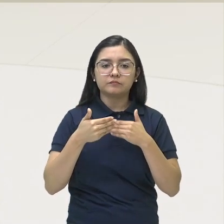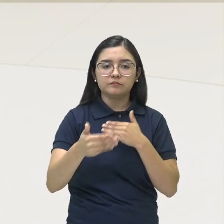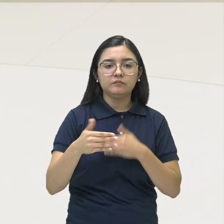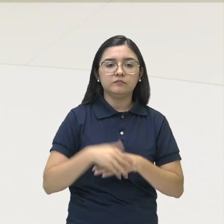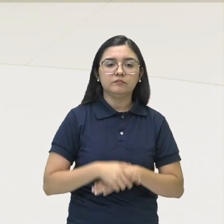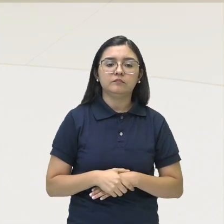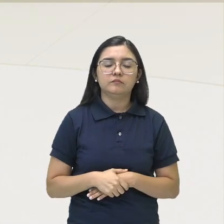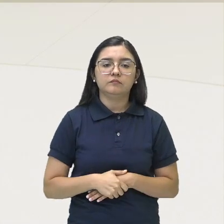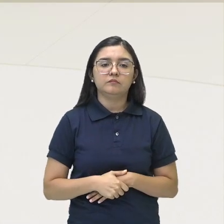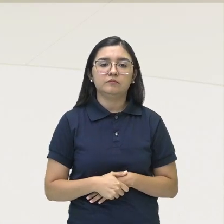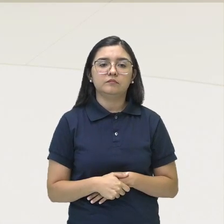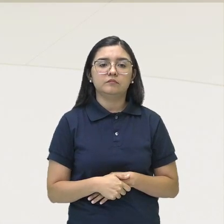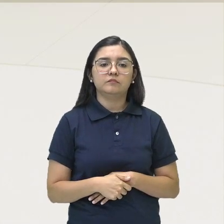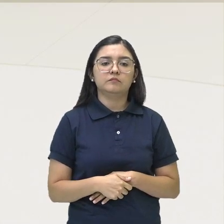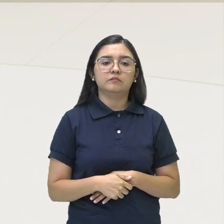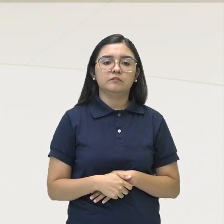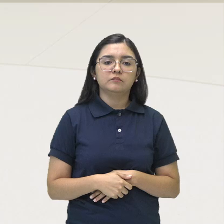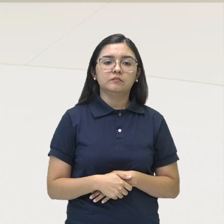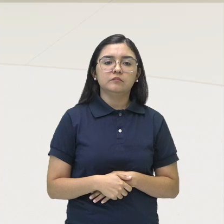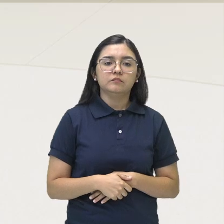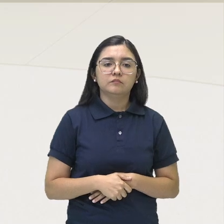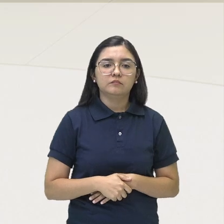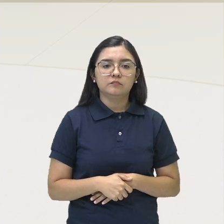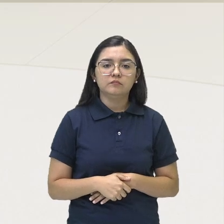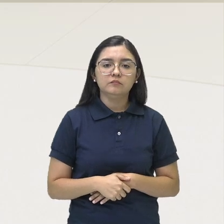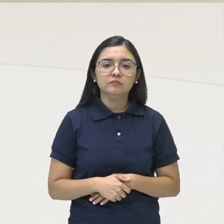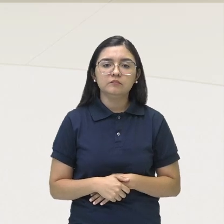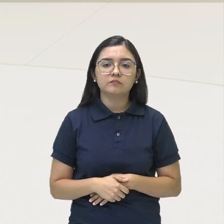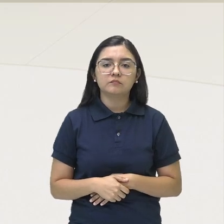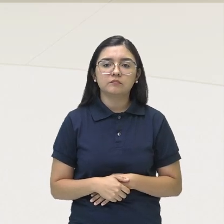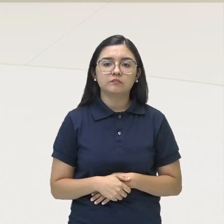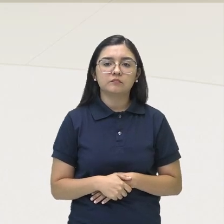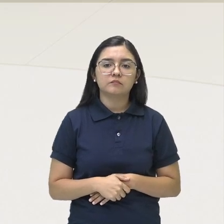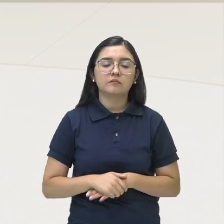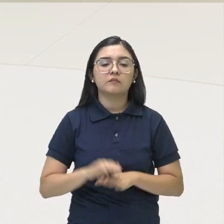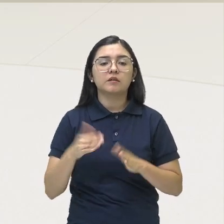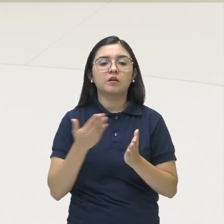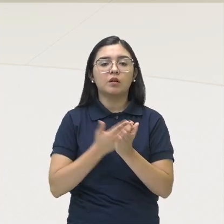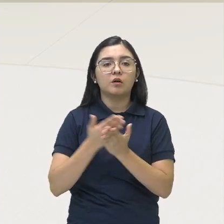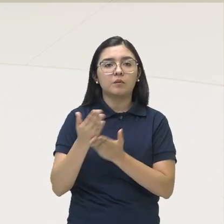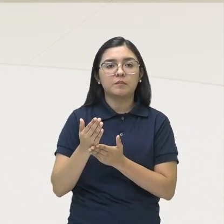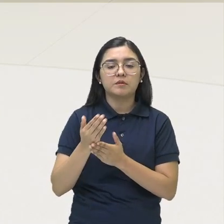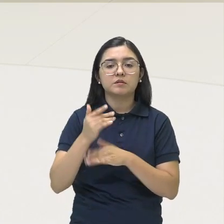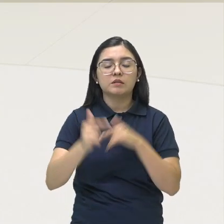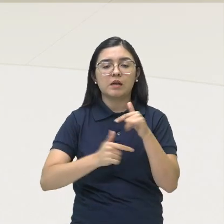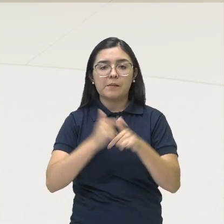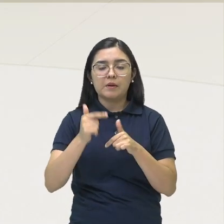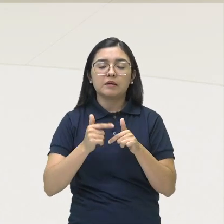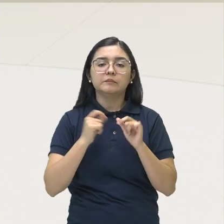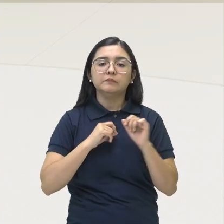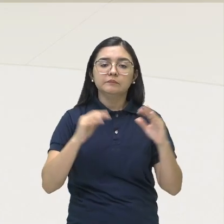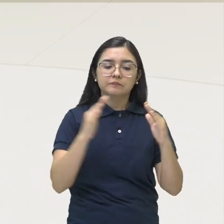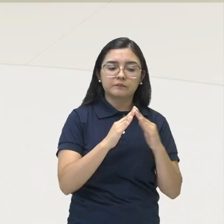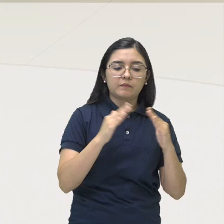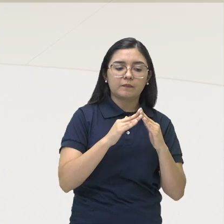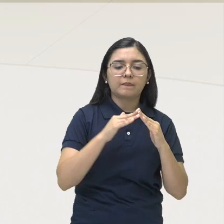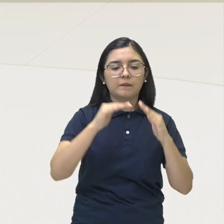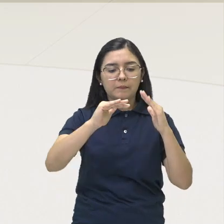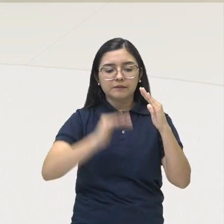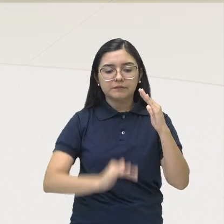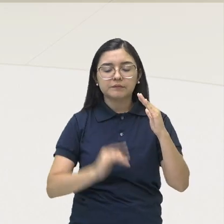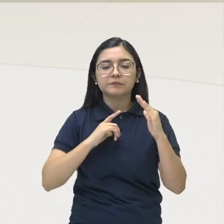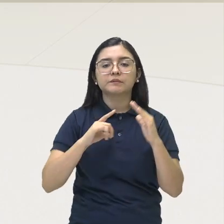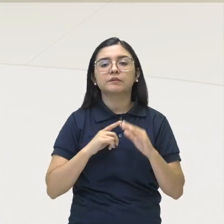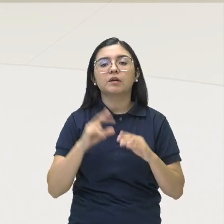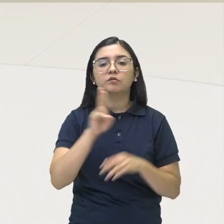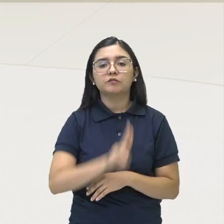falando mais aí da Marie. A Marie, né, começou a trabalhar lá nesse porão da Sorbonne, que era a